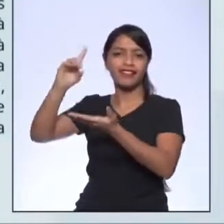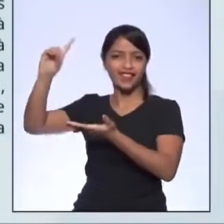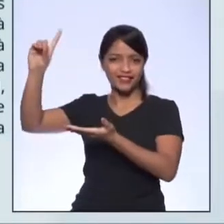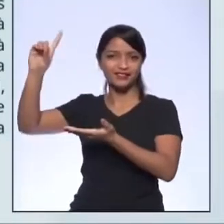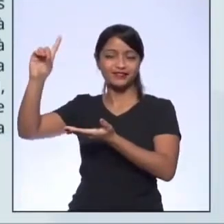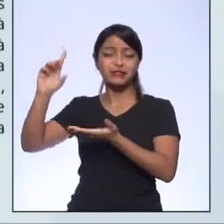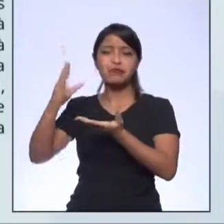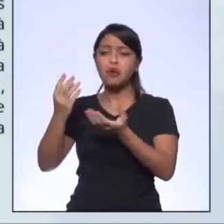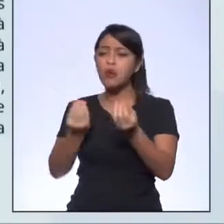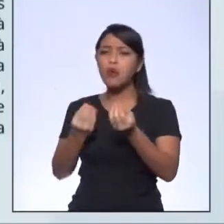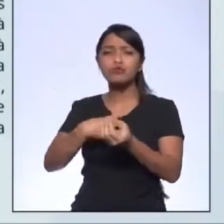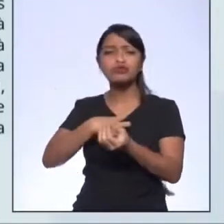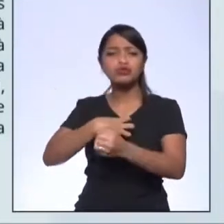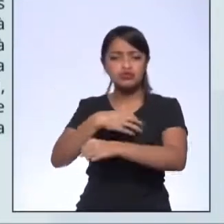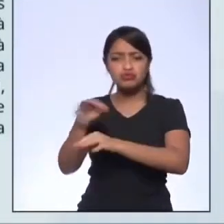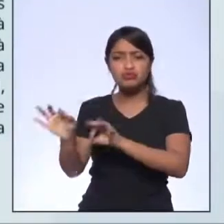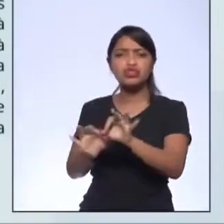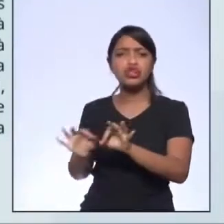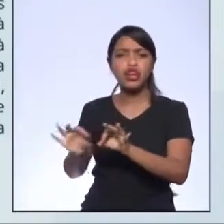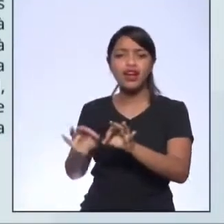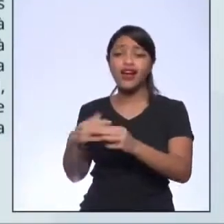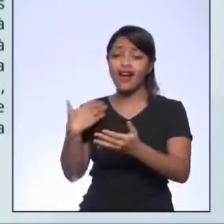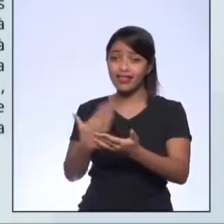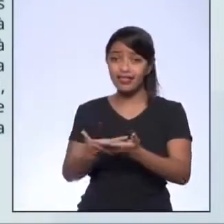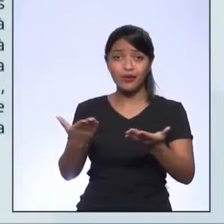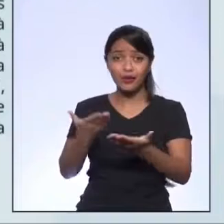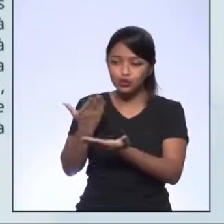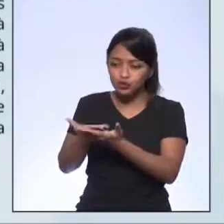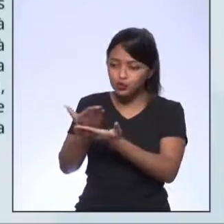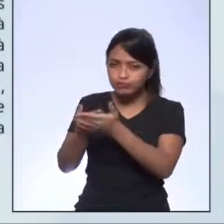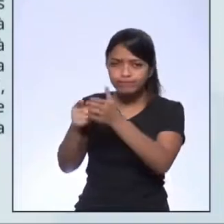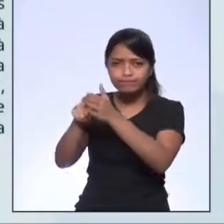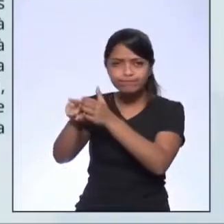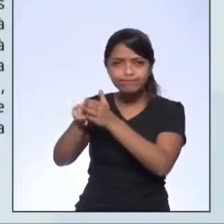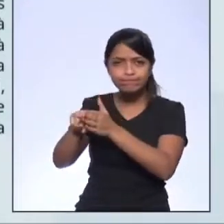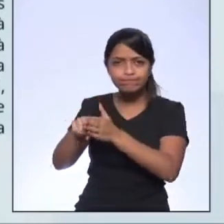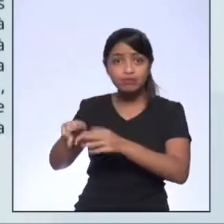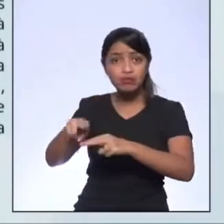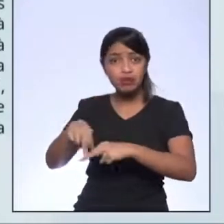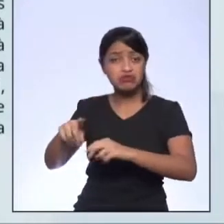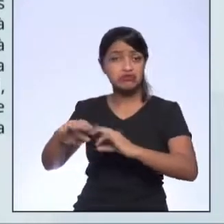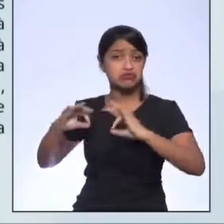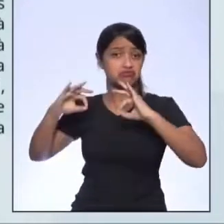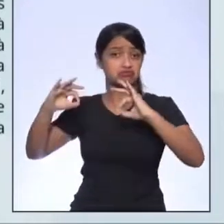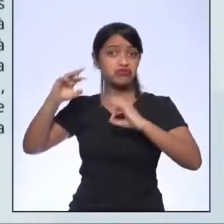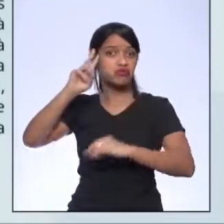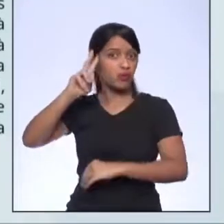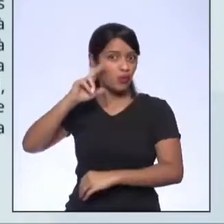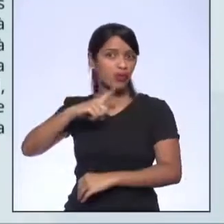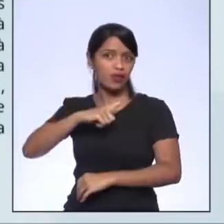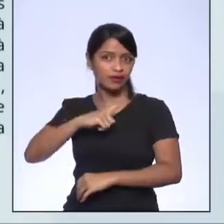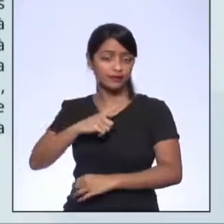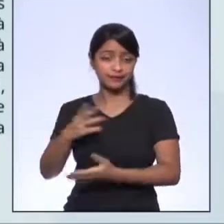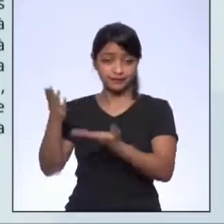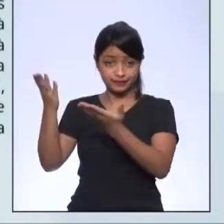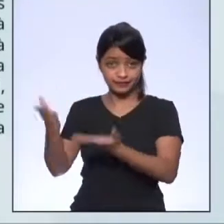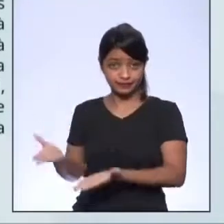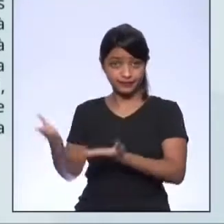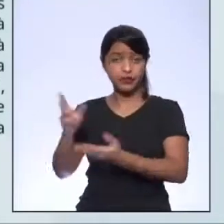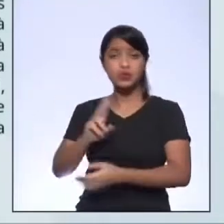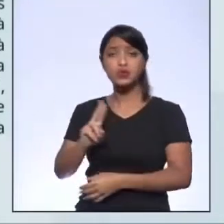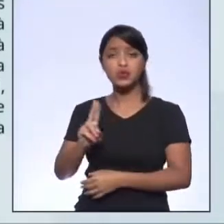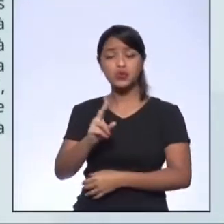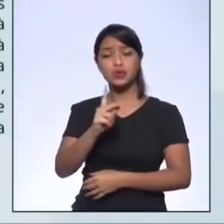ainda estudados pela sua relevância histórica e singularidade. O Partenon